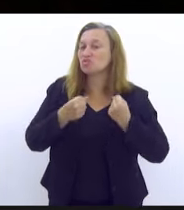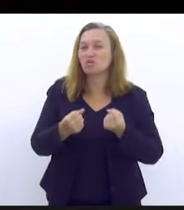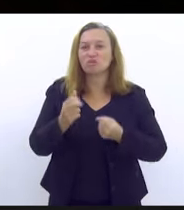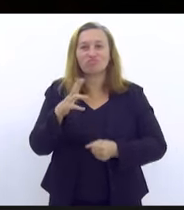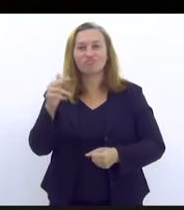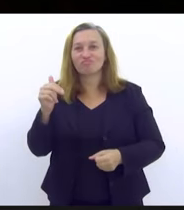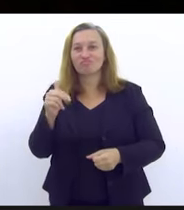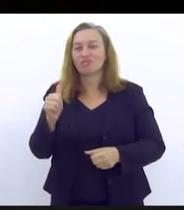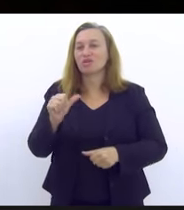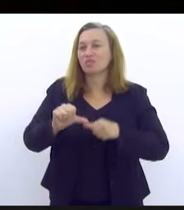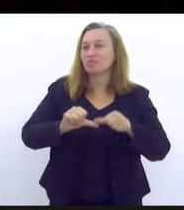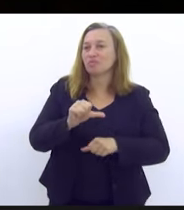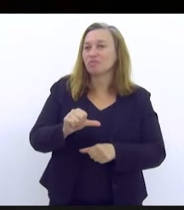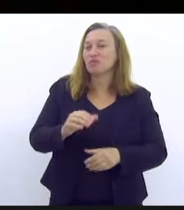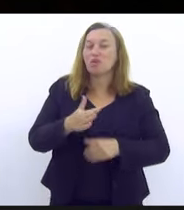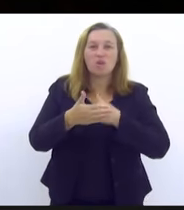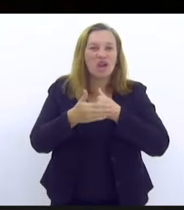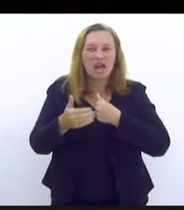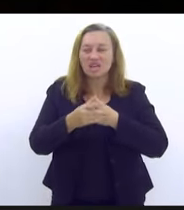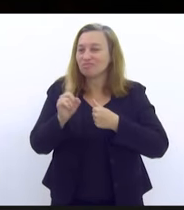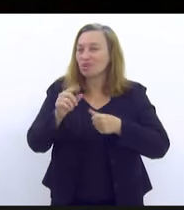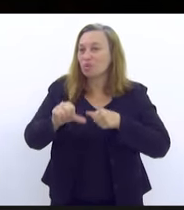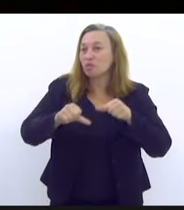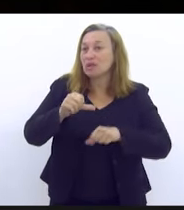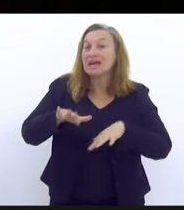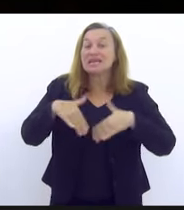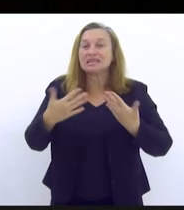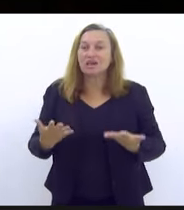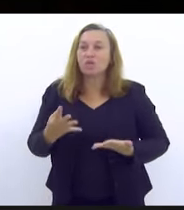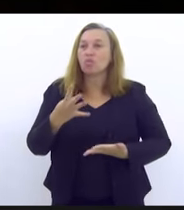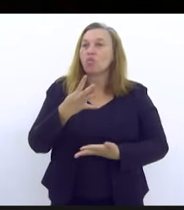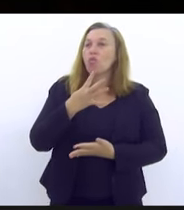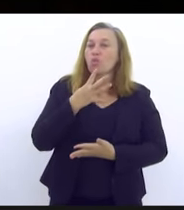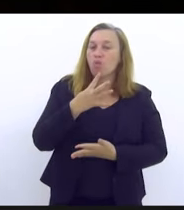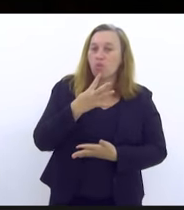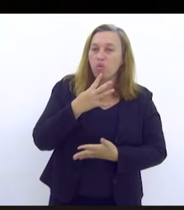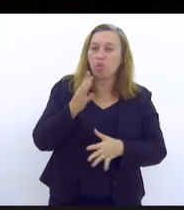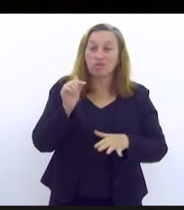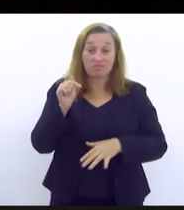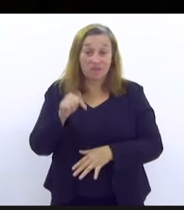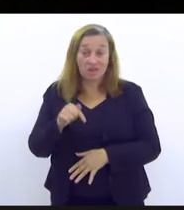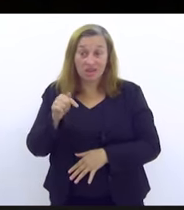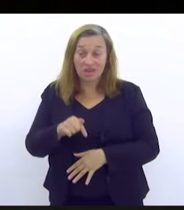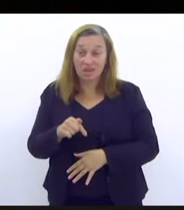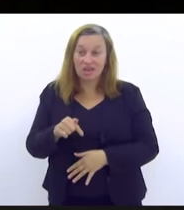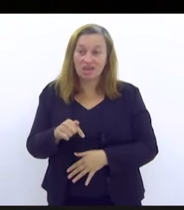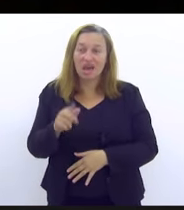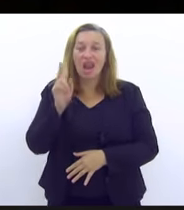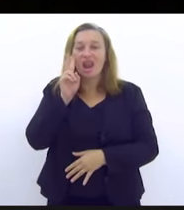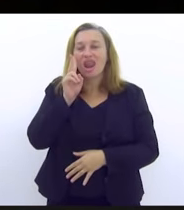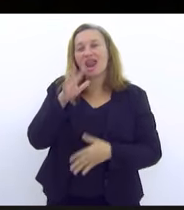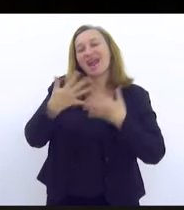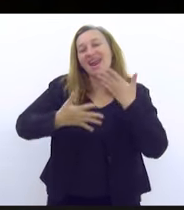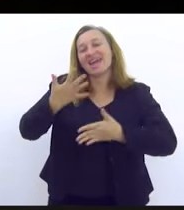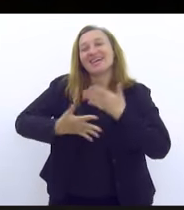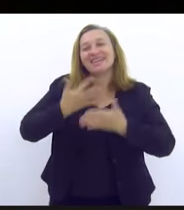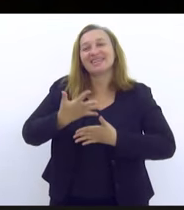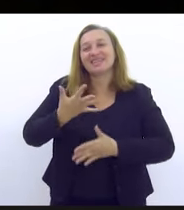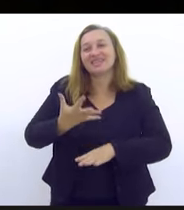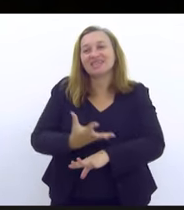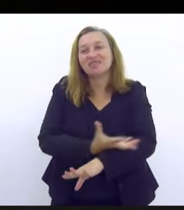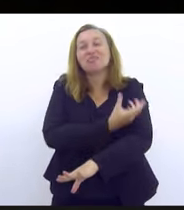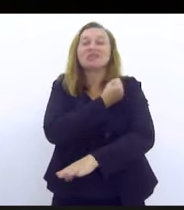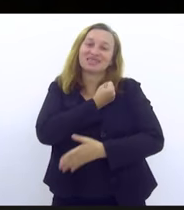muda. O carinho não muda. Então, esse reconhecimento aqui me traz muita alegria, muita